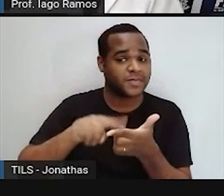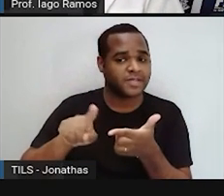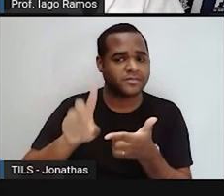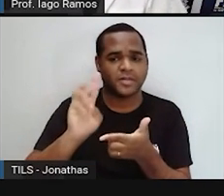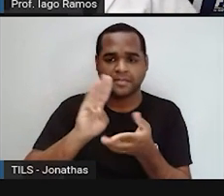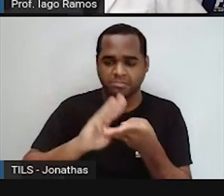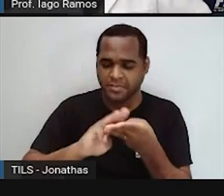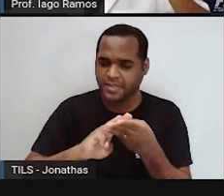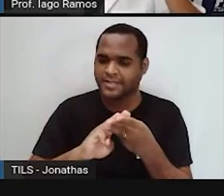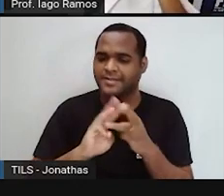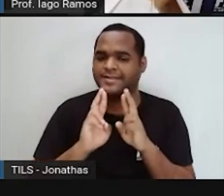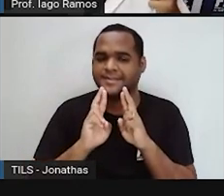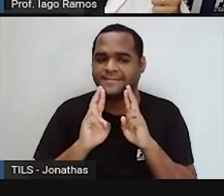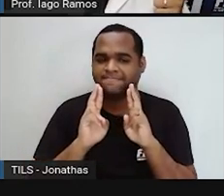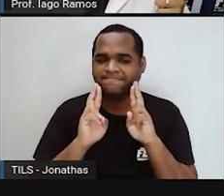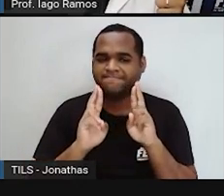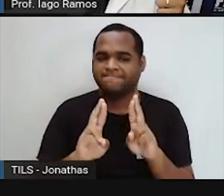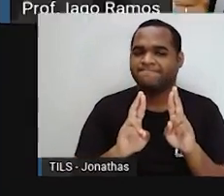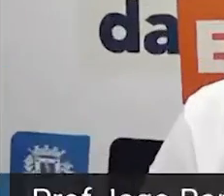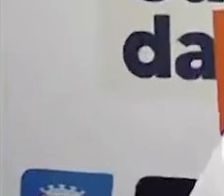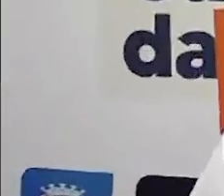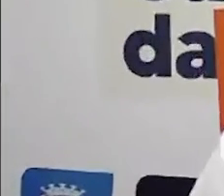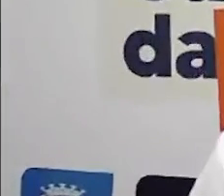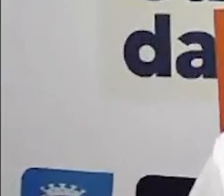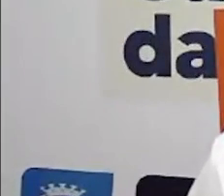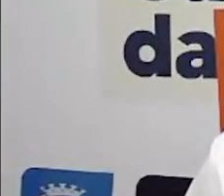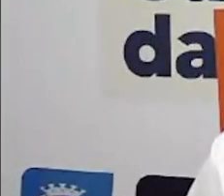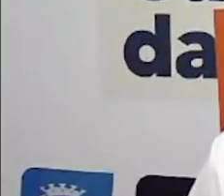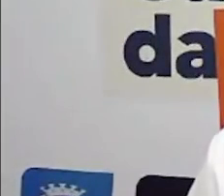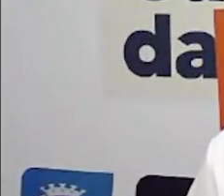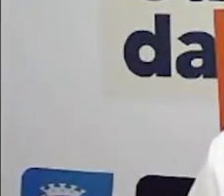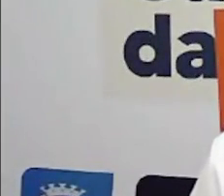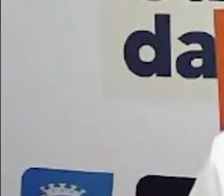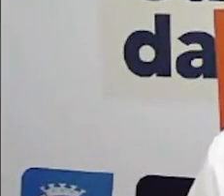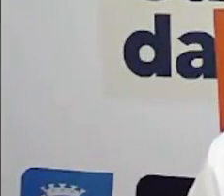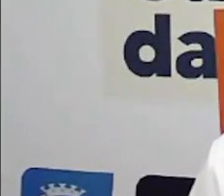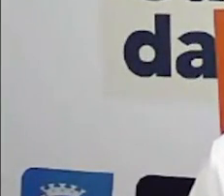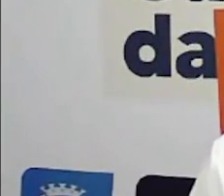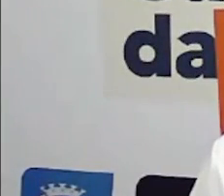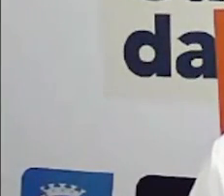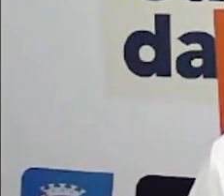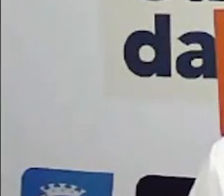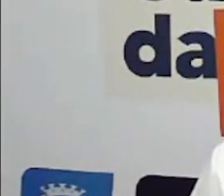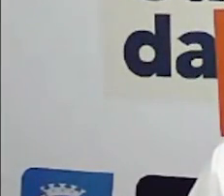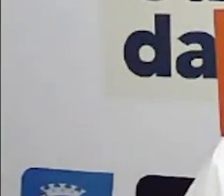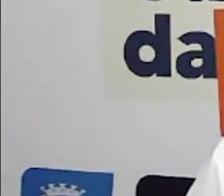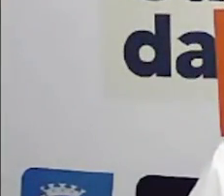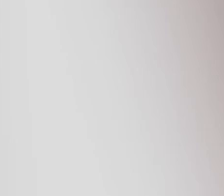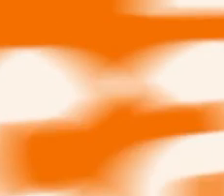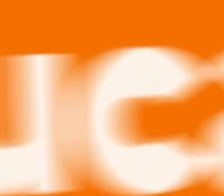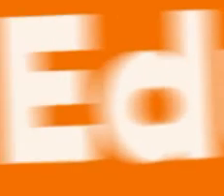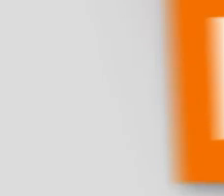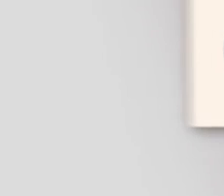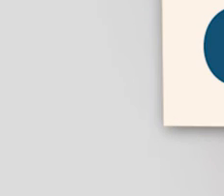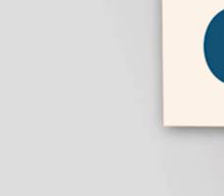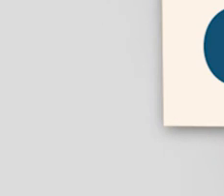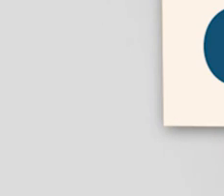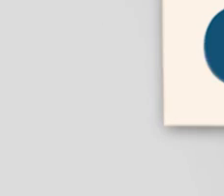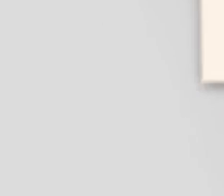problema matemática é e é isso aí avô by a